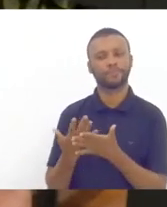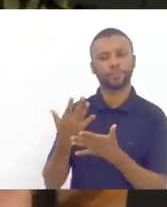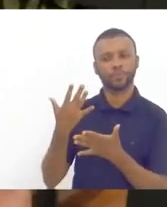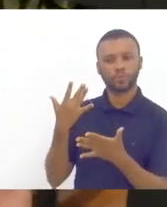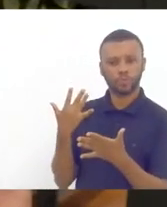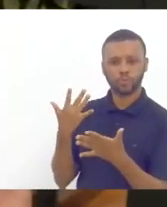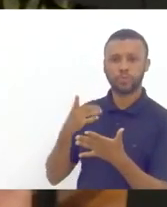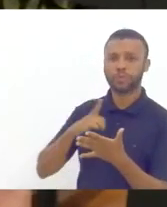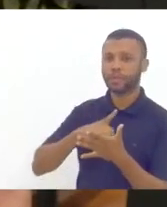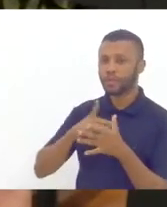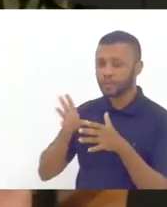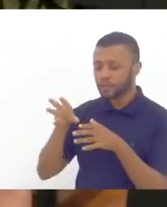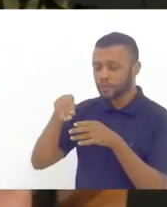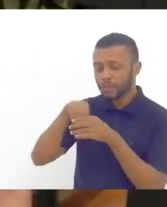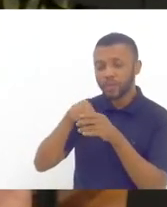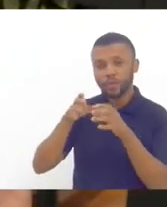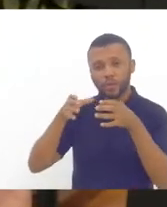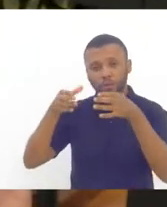por esse grupo de trabalho.